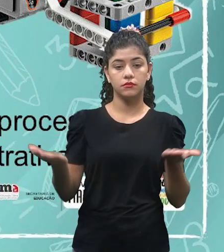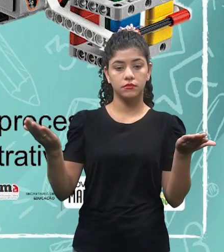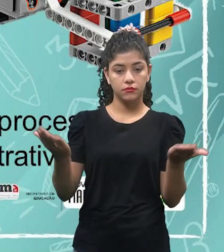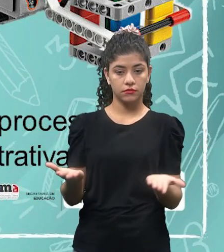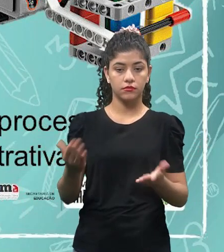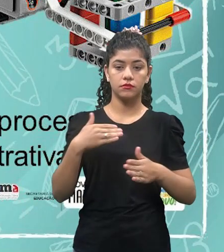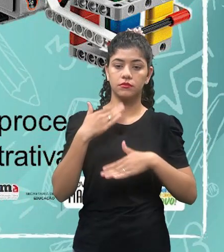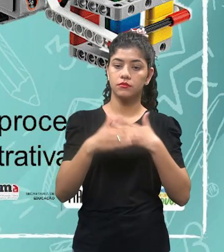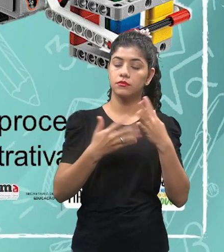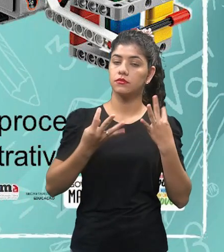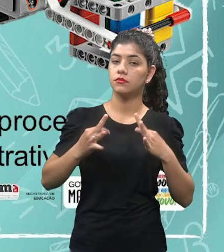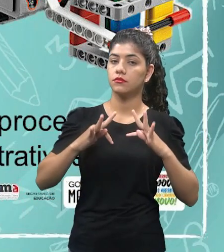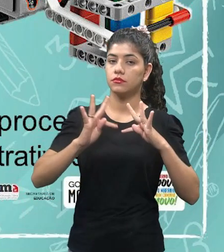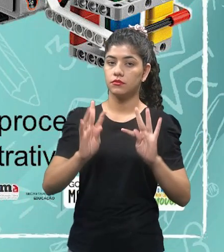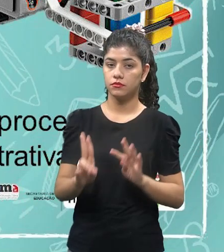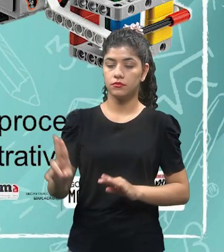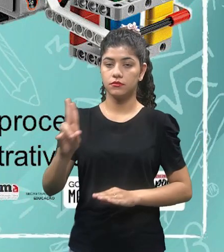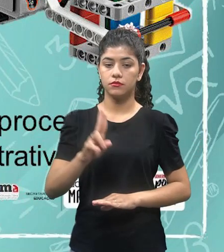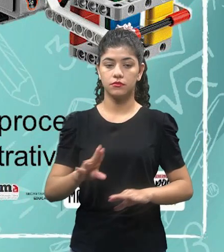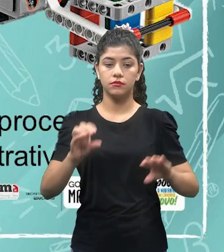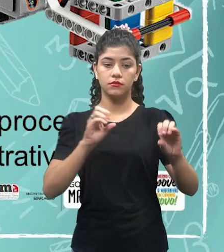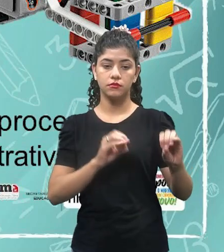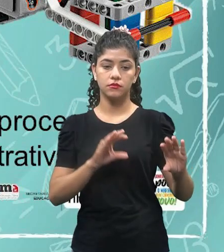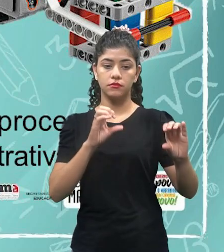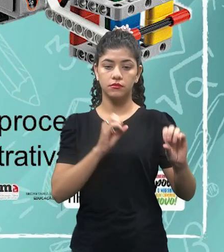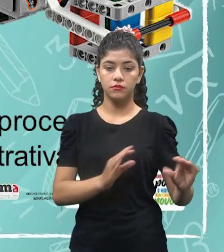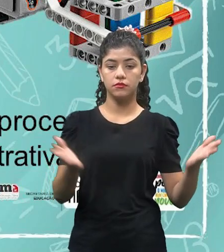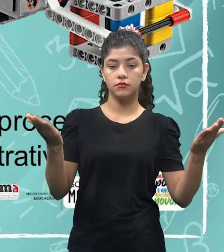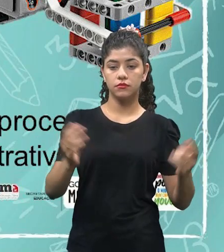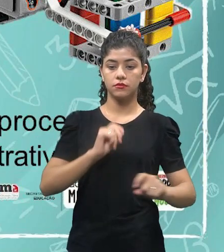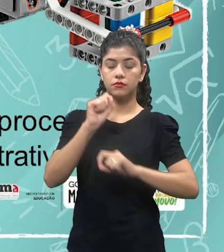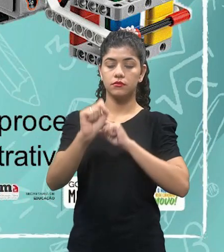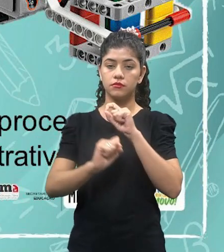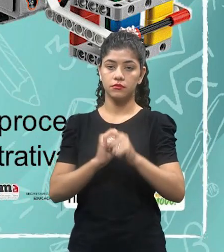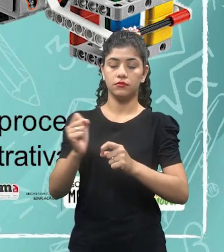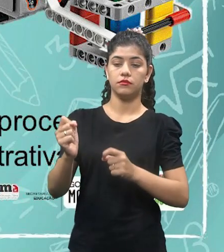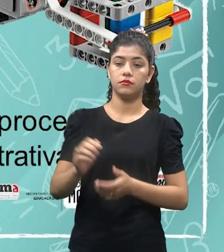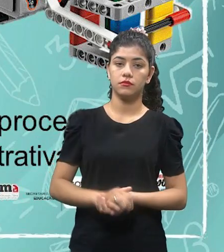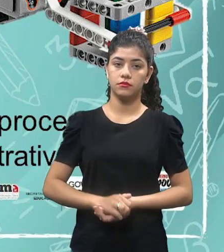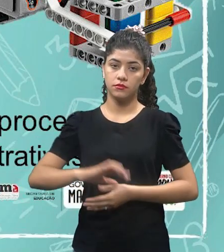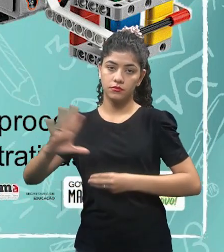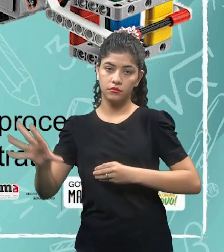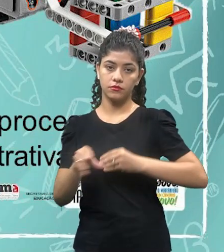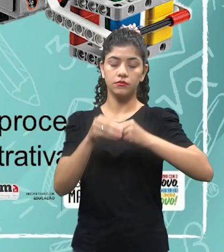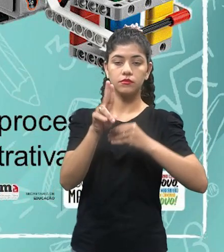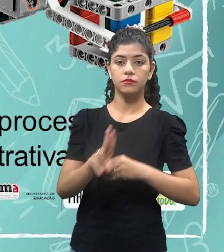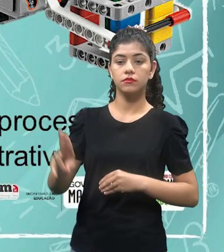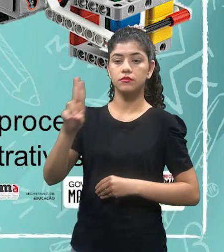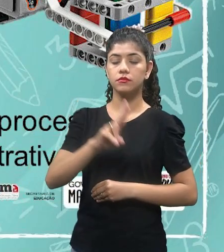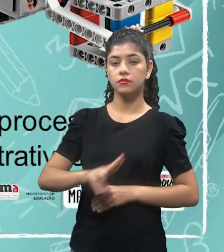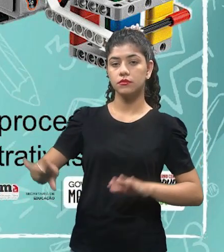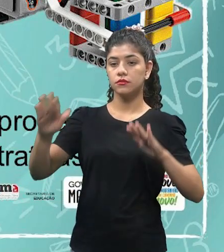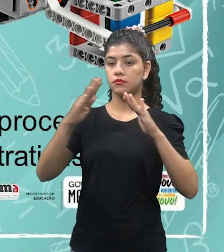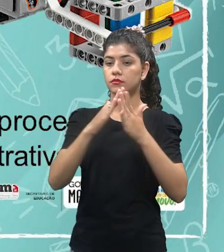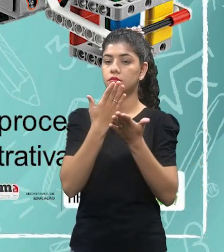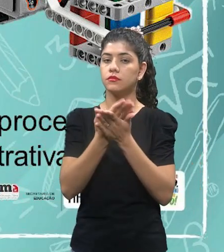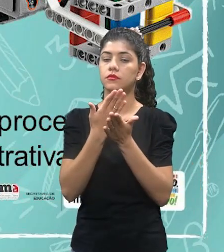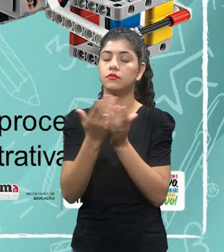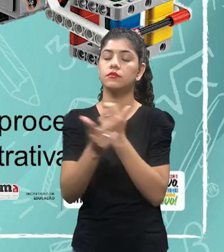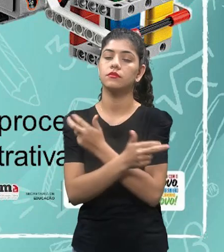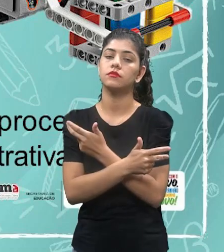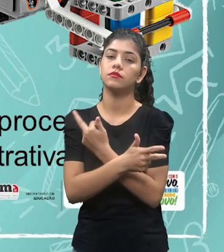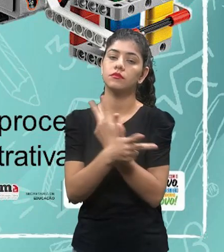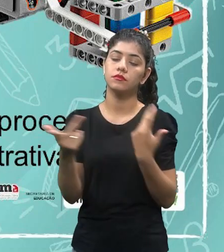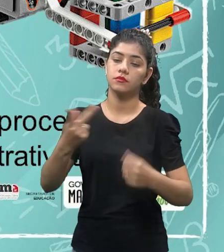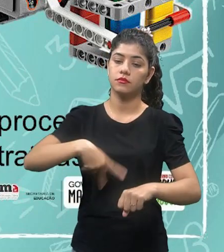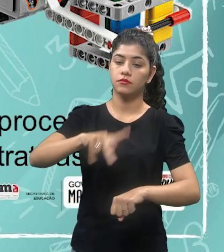tecnologias aplicadas ao ensino, a robótica educacional vem sendo incorporada por escolas de diversos países.